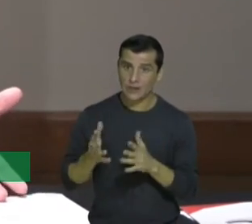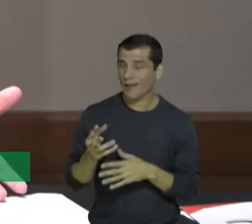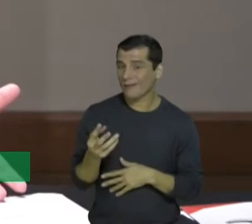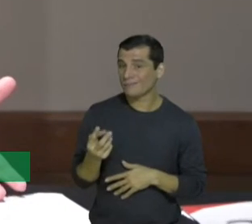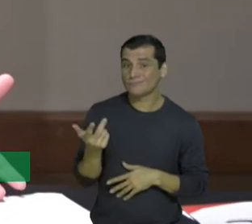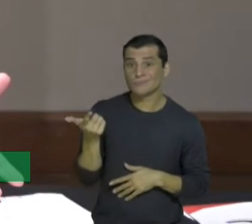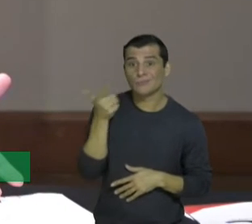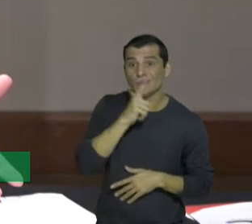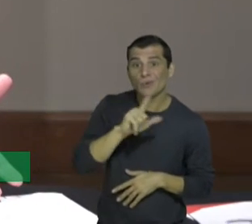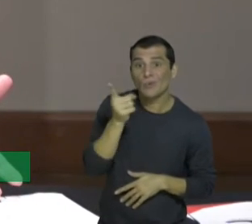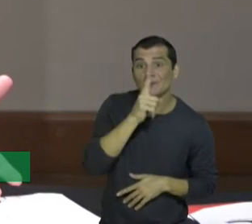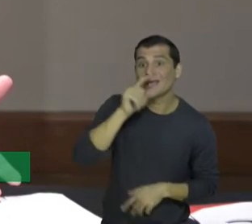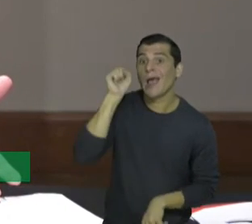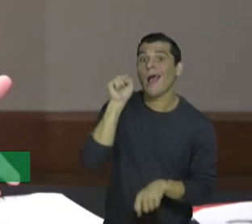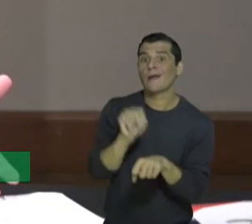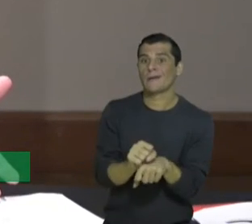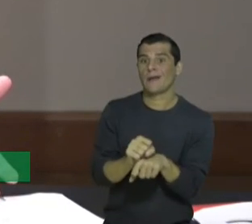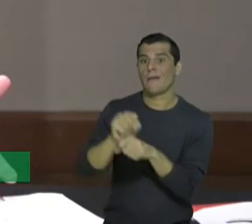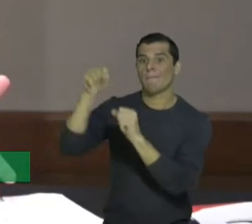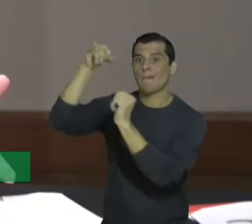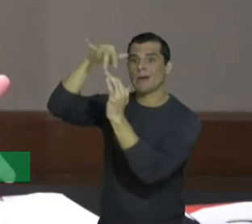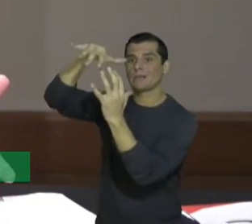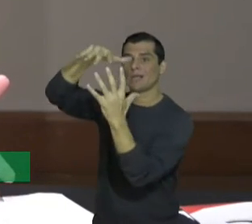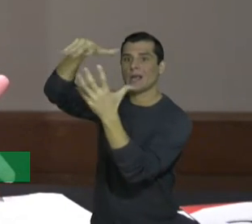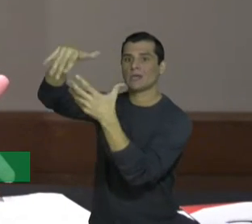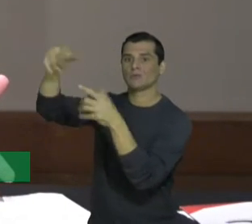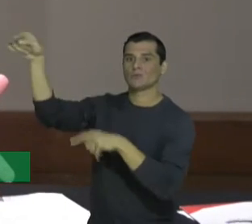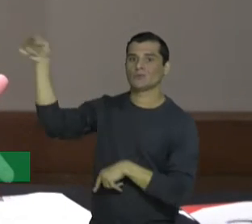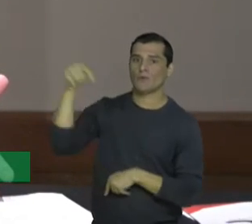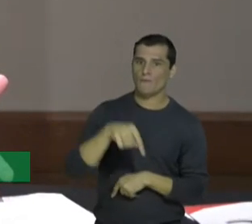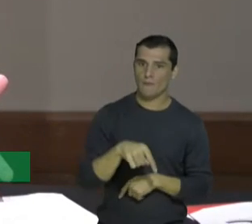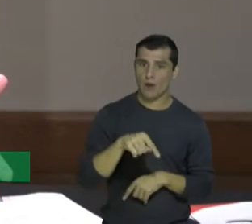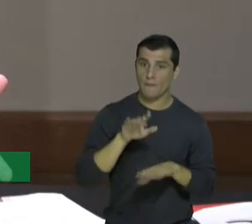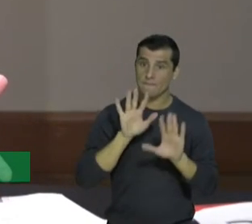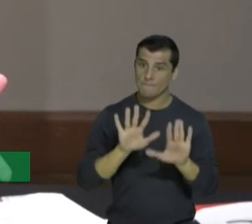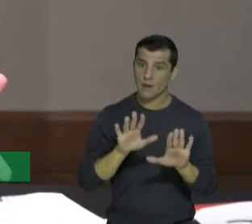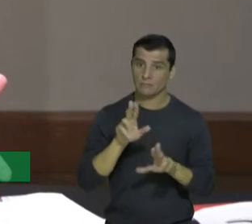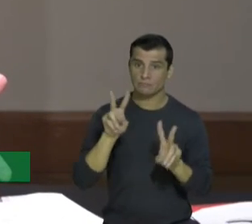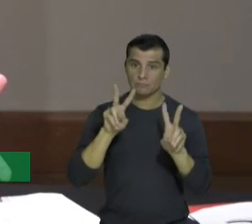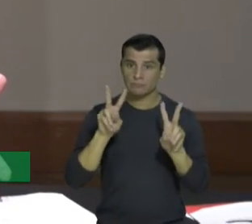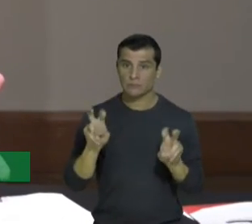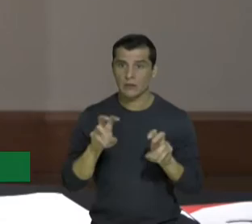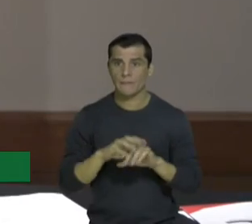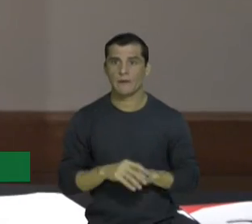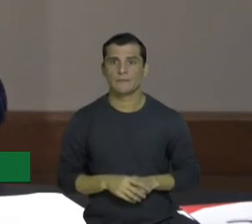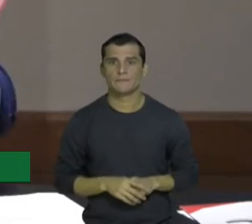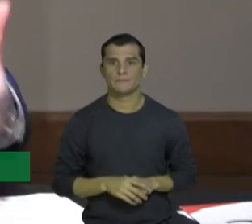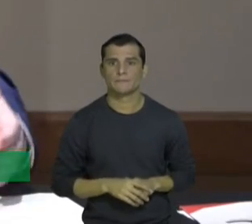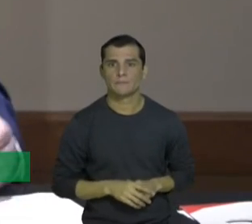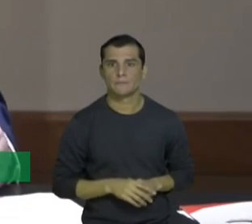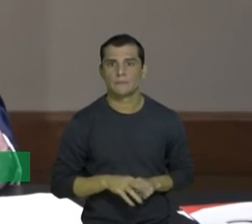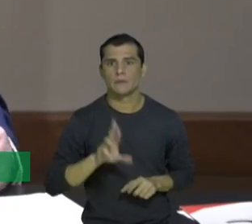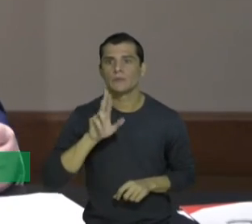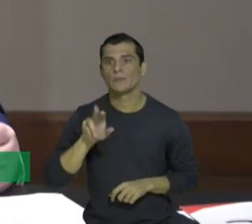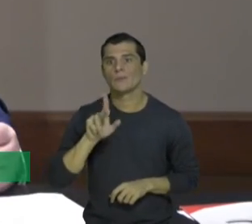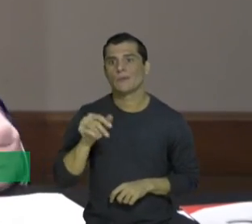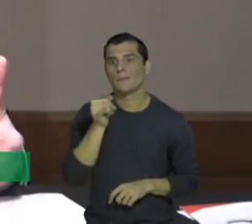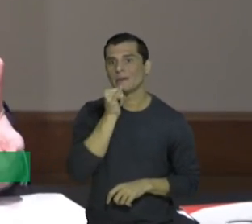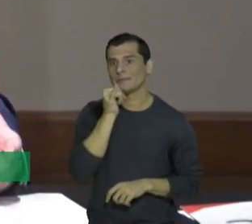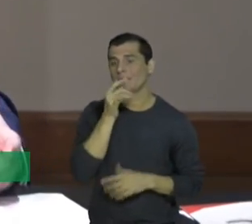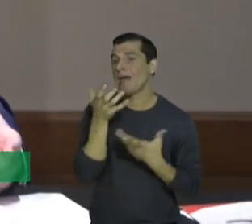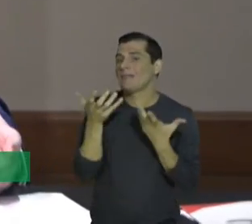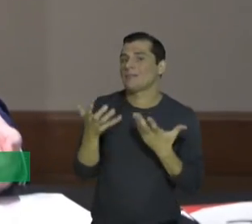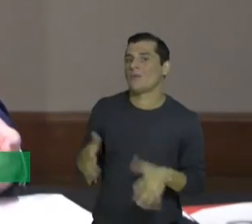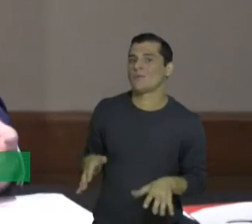IV não tem como então eh não é uma questão de eh não optar não querer